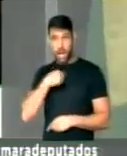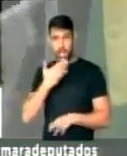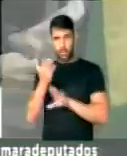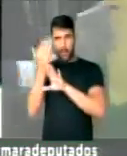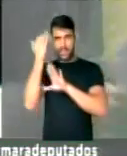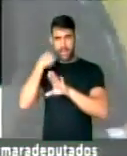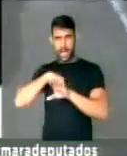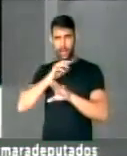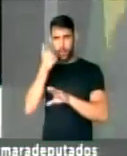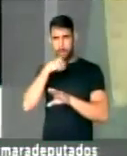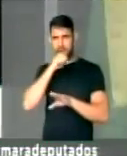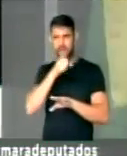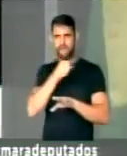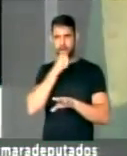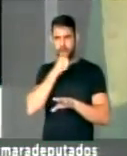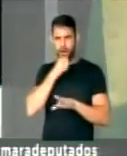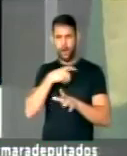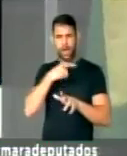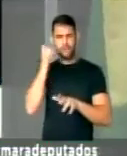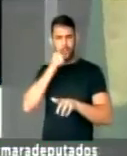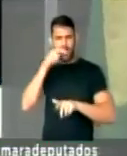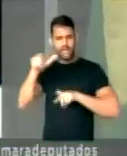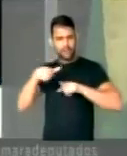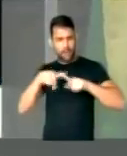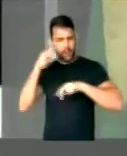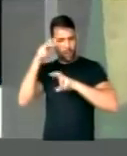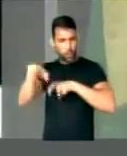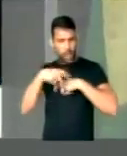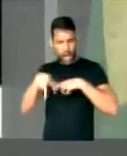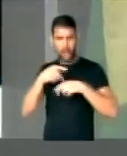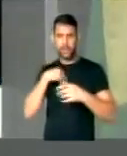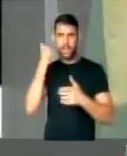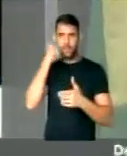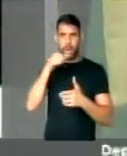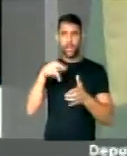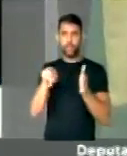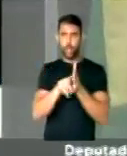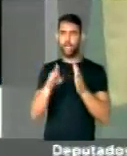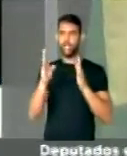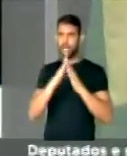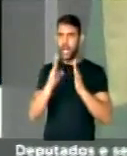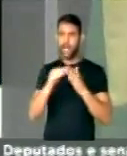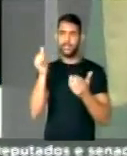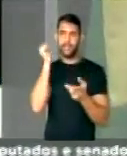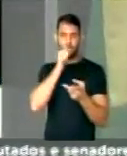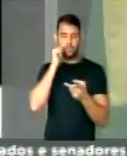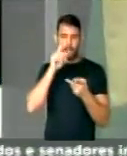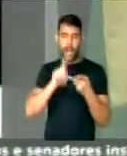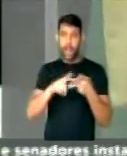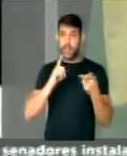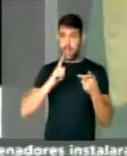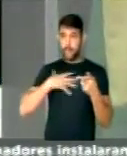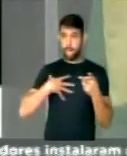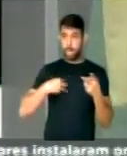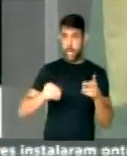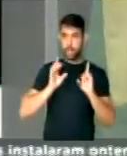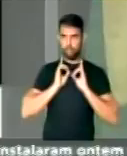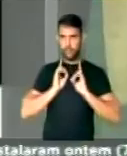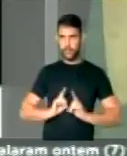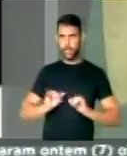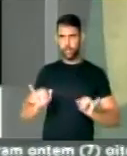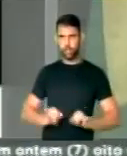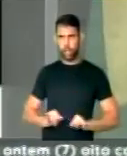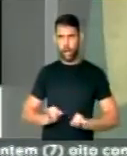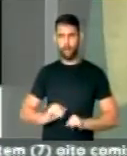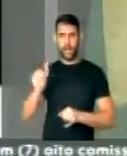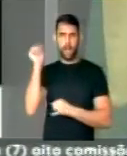as mulheres trabalhadoras rurais, que as mulheres domésticas, que as mulheres que têm filhos deficientes,